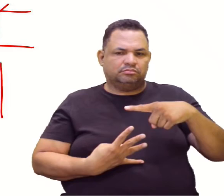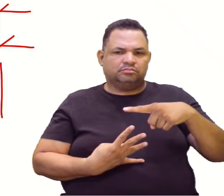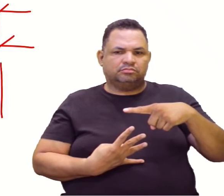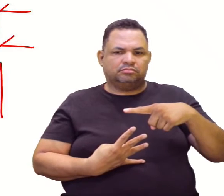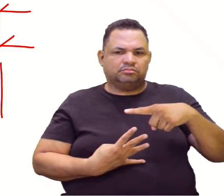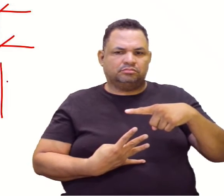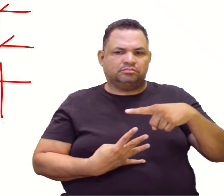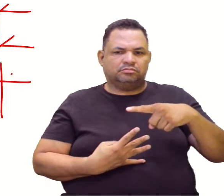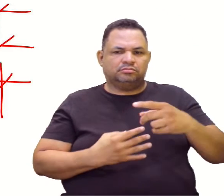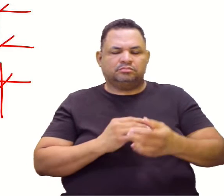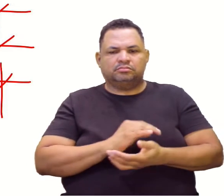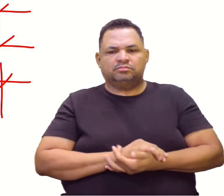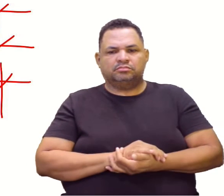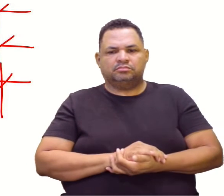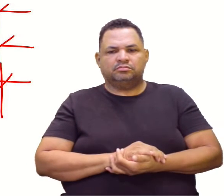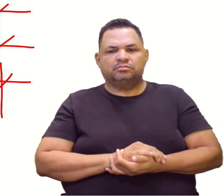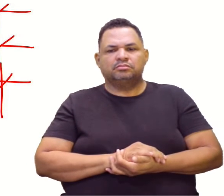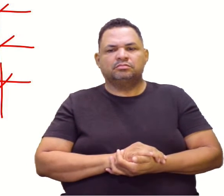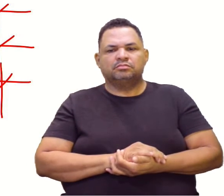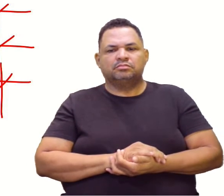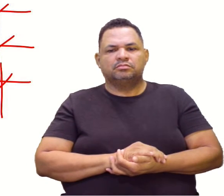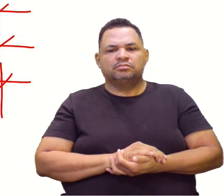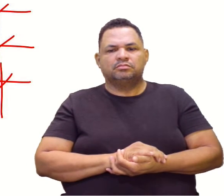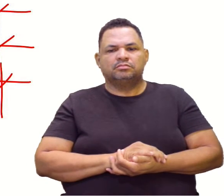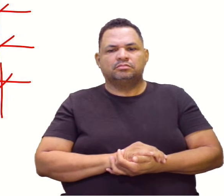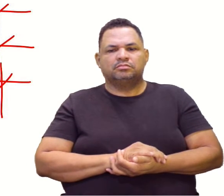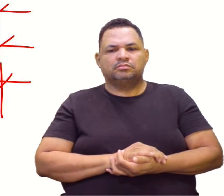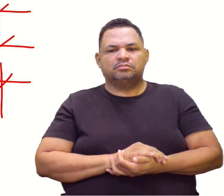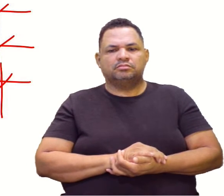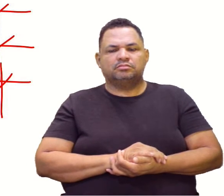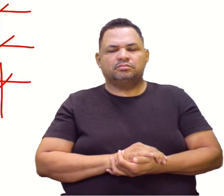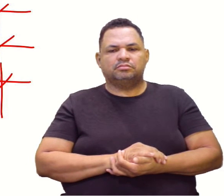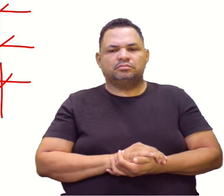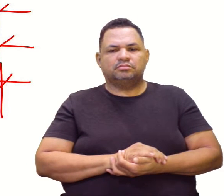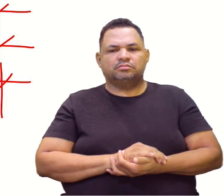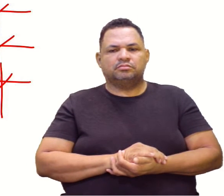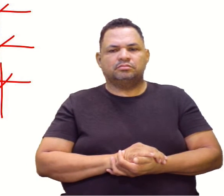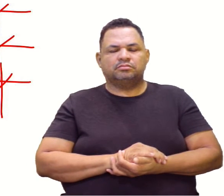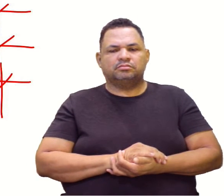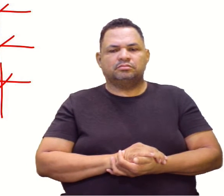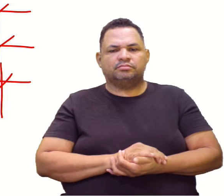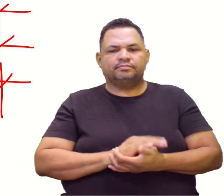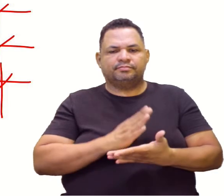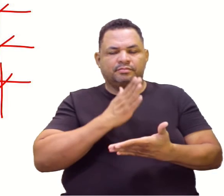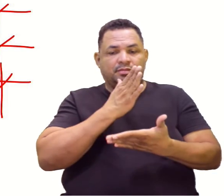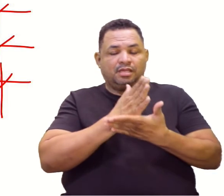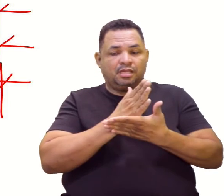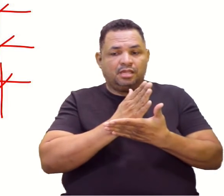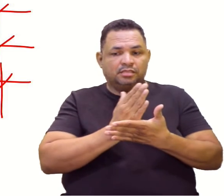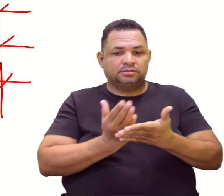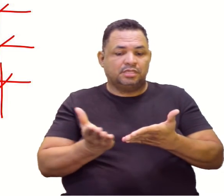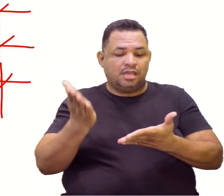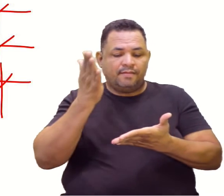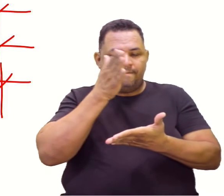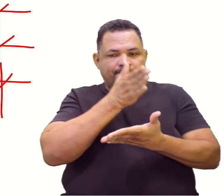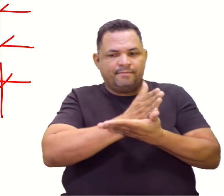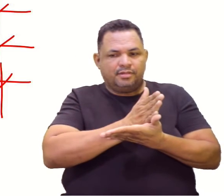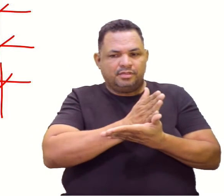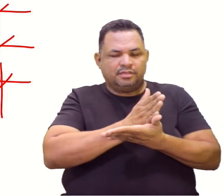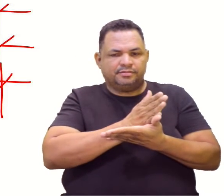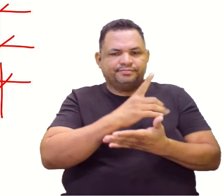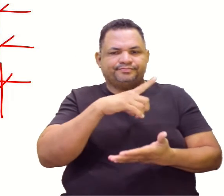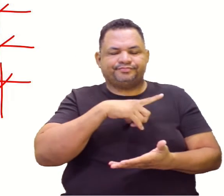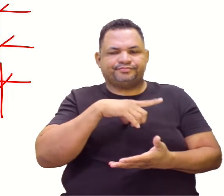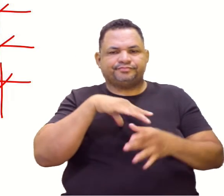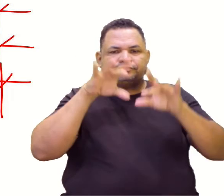lado. Então ele pega a metade da metade, não é isso? Metade da metade. Metade da metade, então se nós fizermos a área... Só que ele ainda tem outro